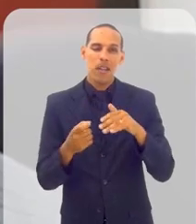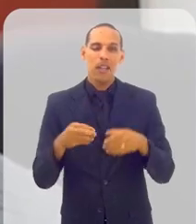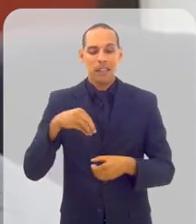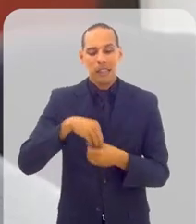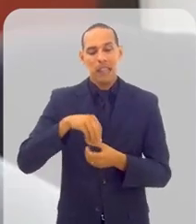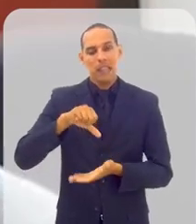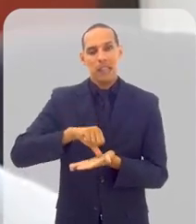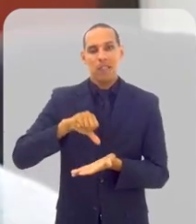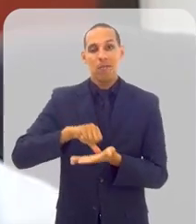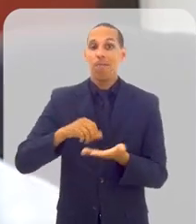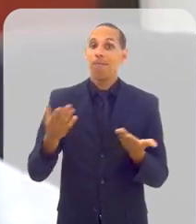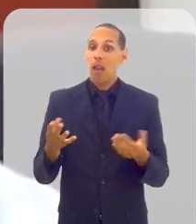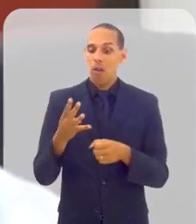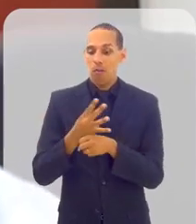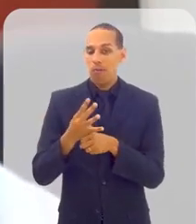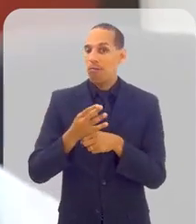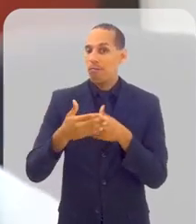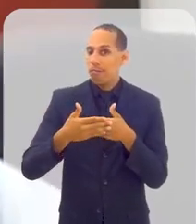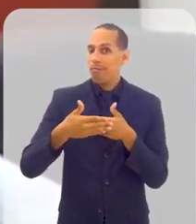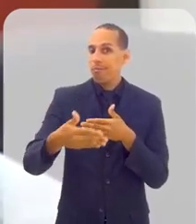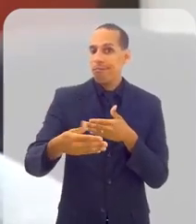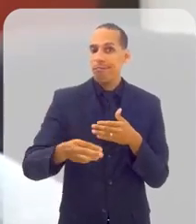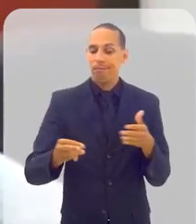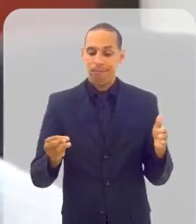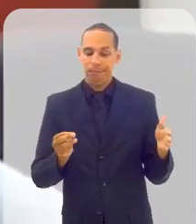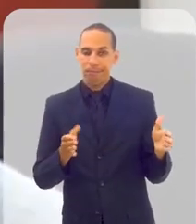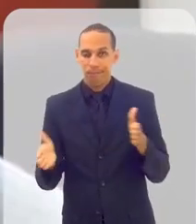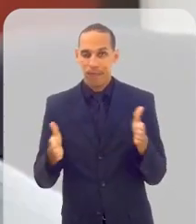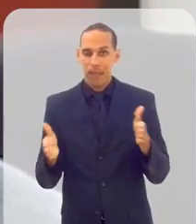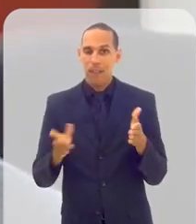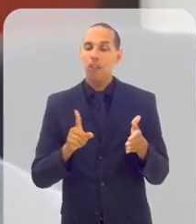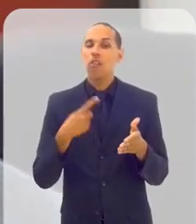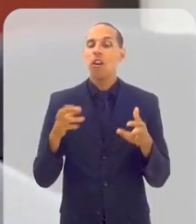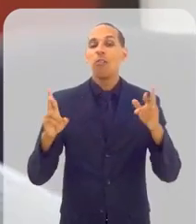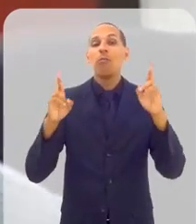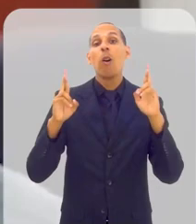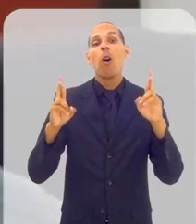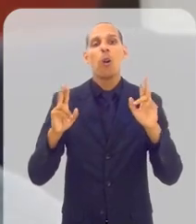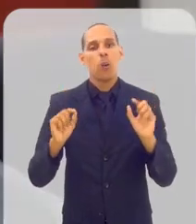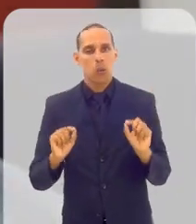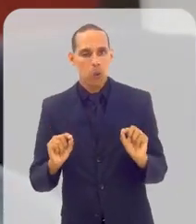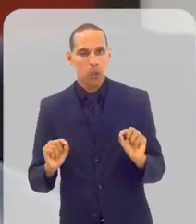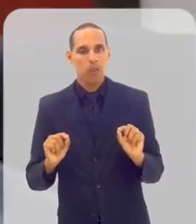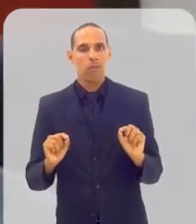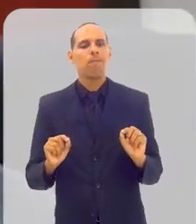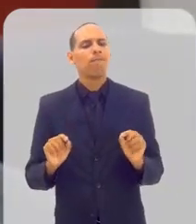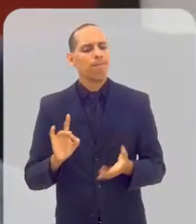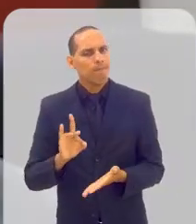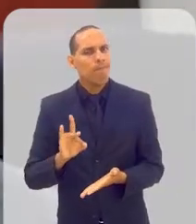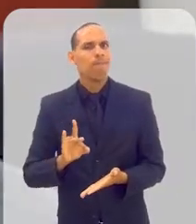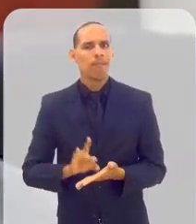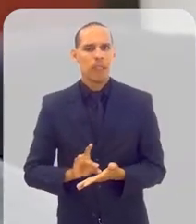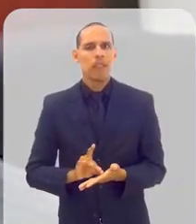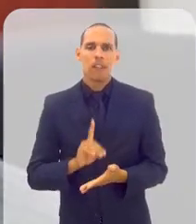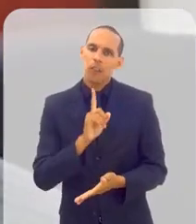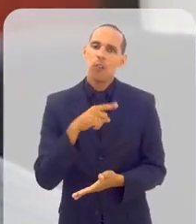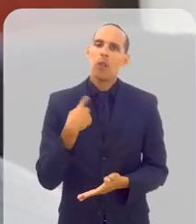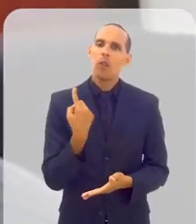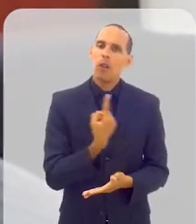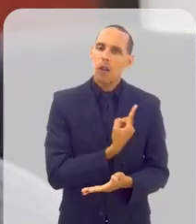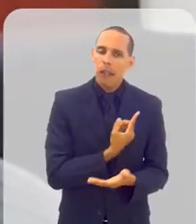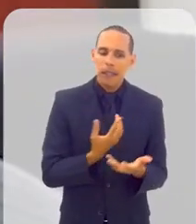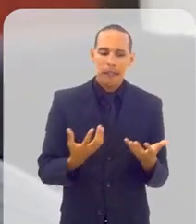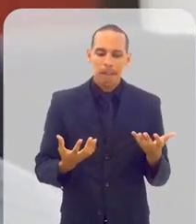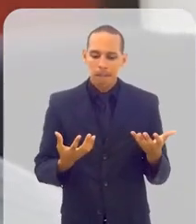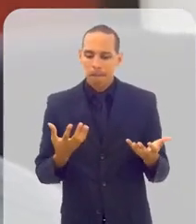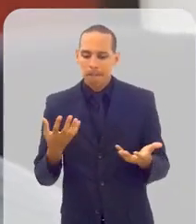próximos 4 anos aí, e os vindouros, o que a gente espera é que realmente a